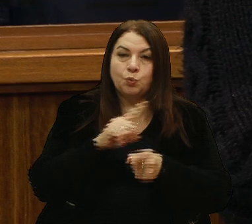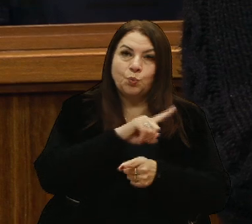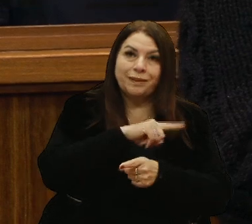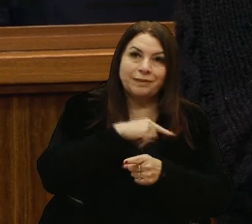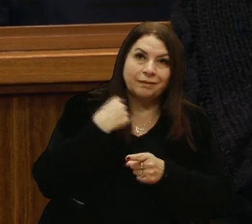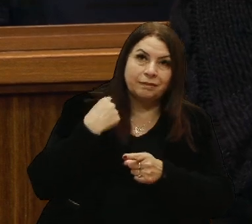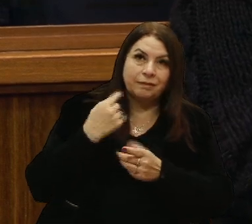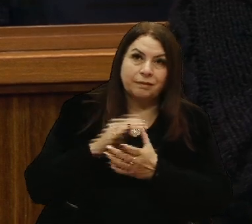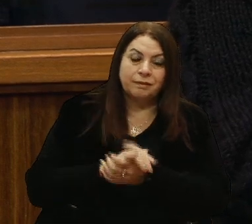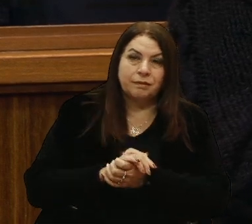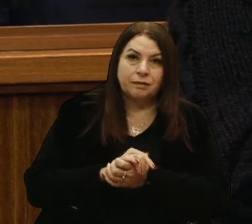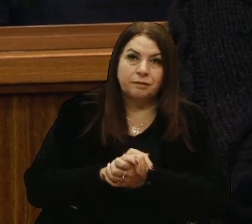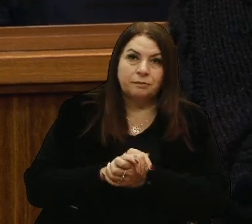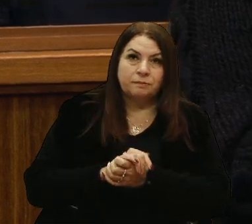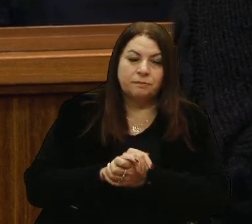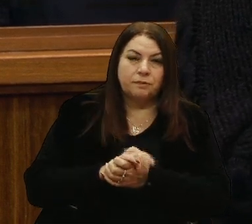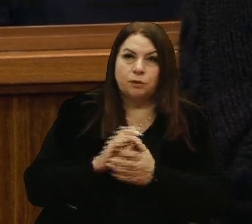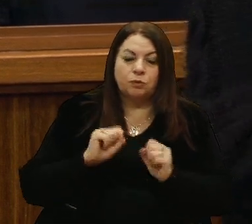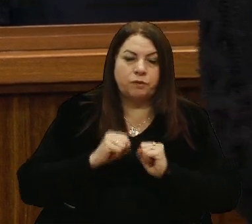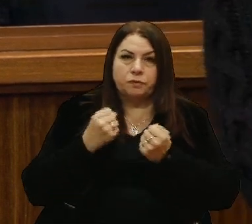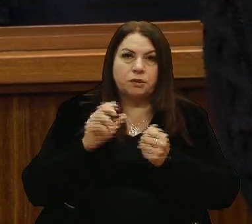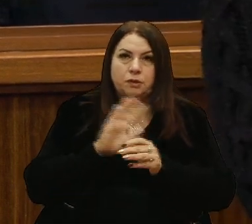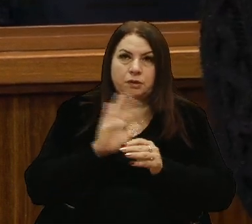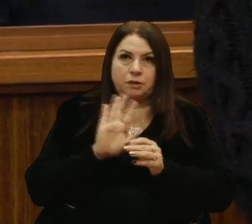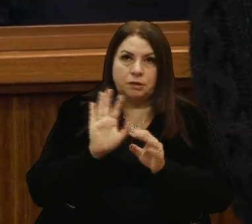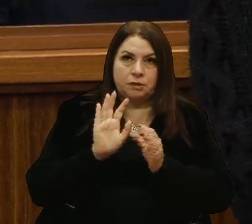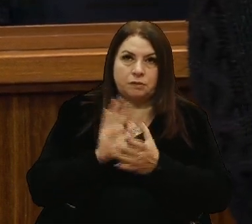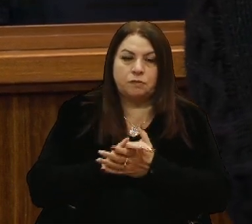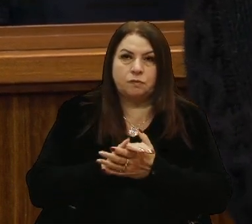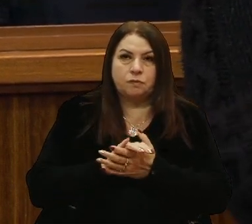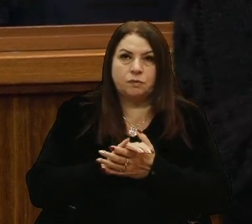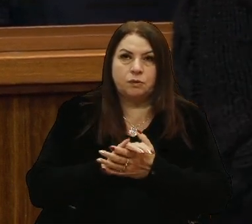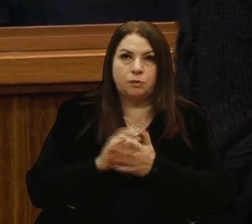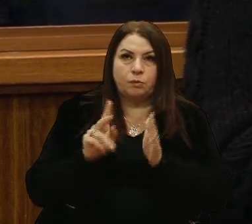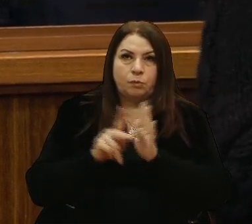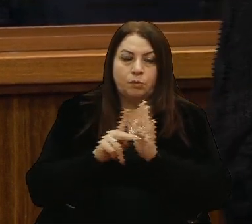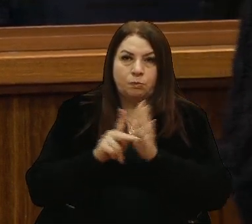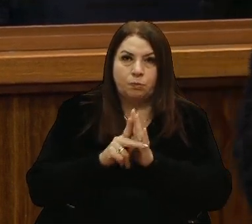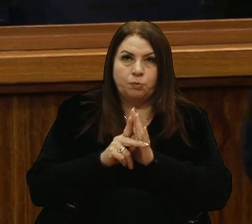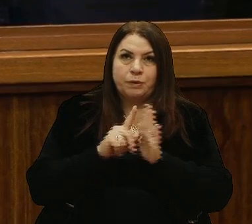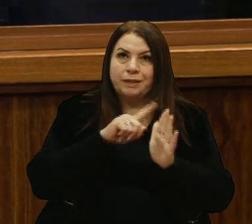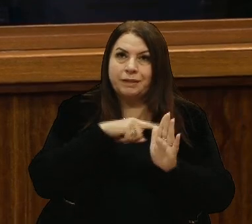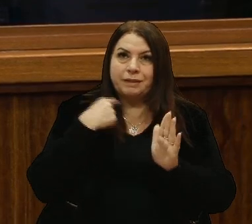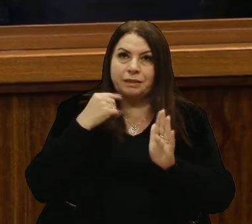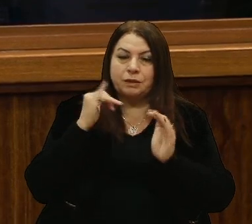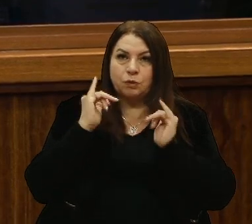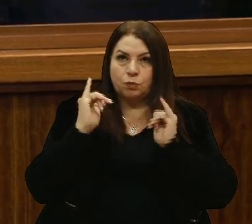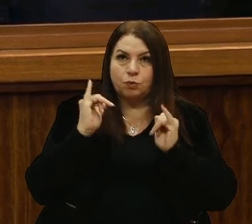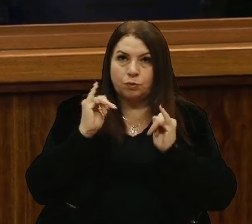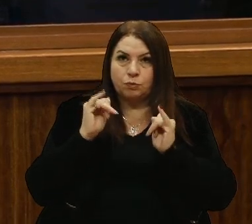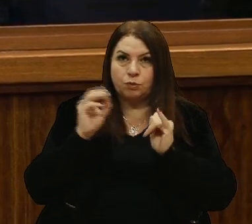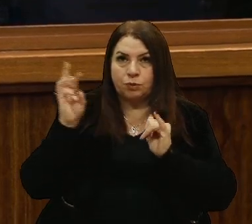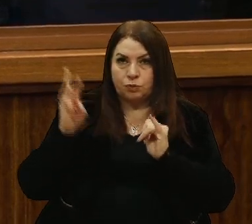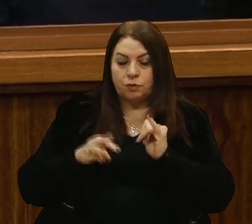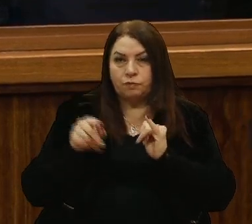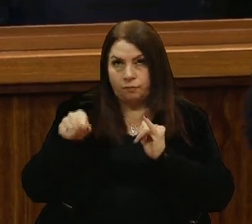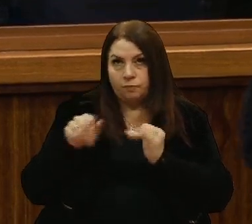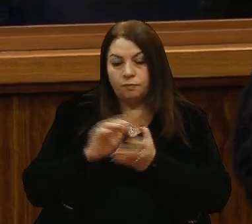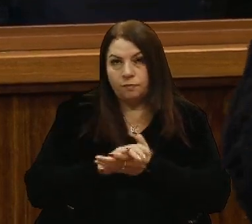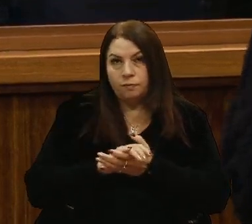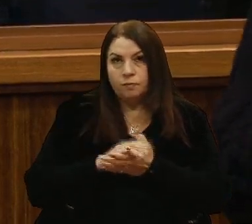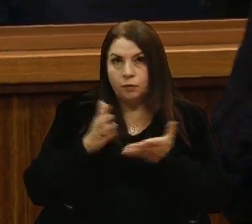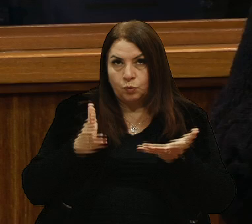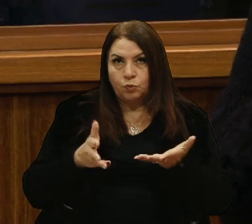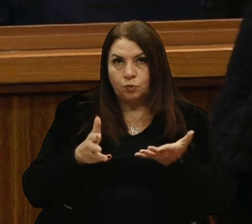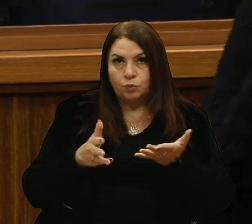atraso, não estou aqui defendendo ninguém nem nada, tá? Mas o próprio atraso dos ônibus coletivos, que